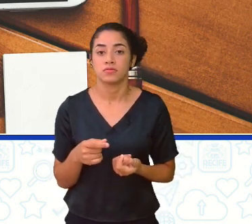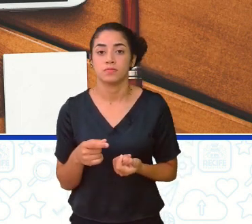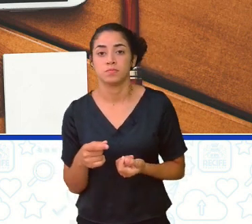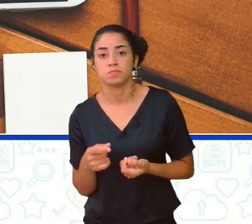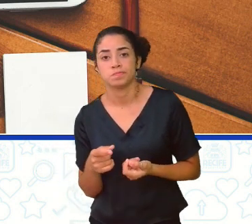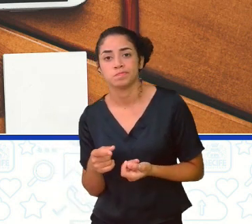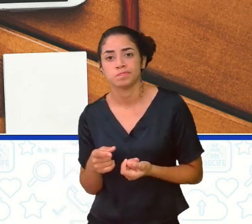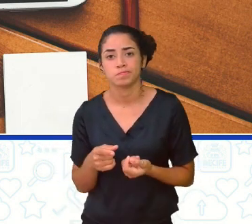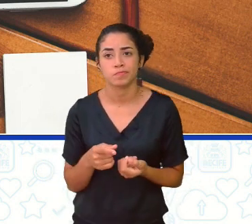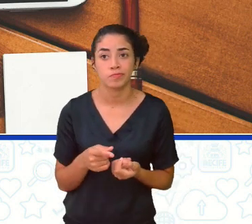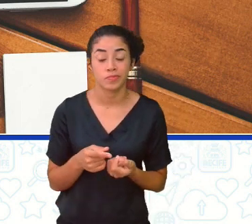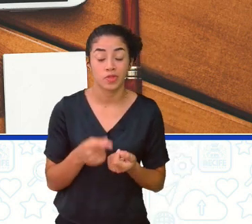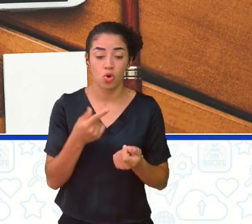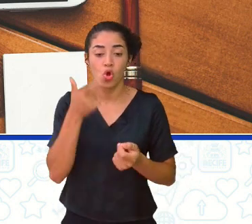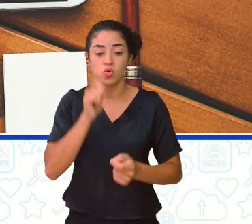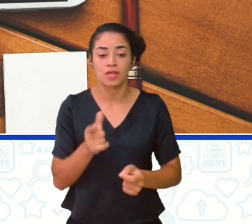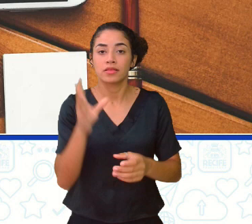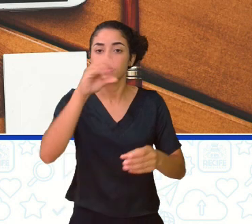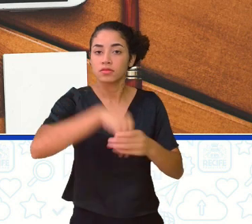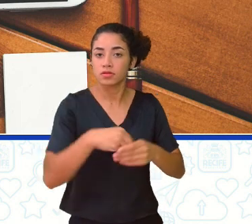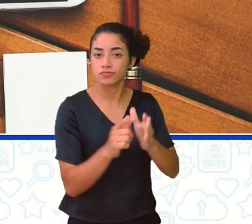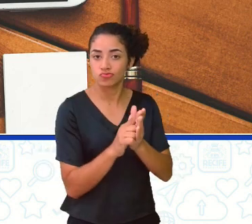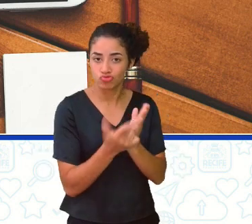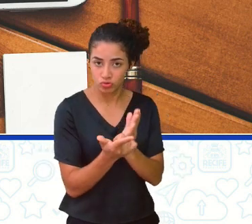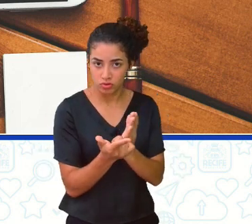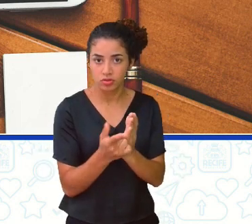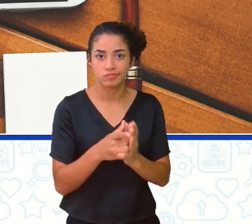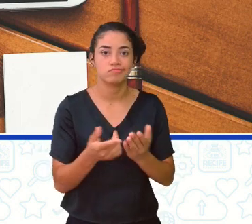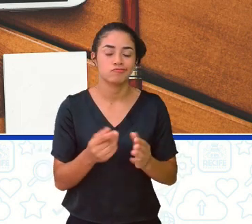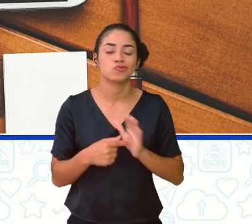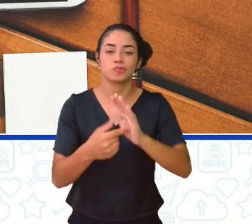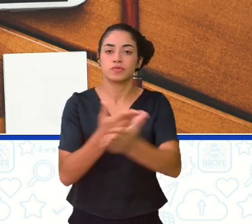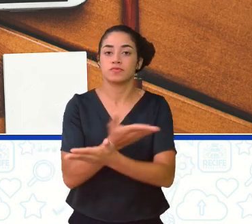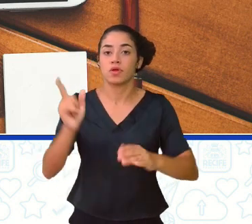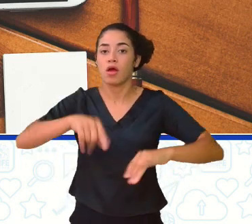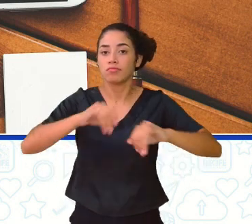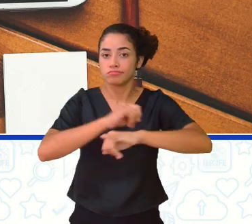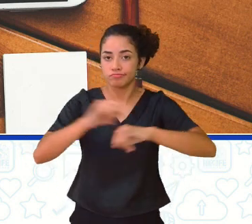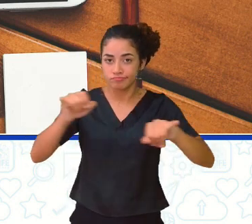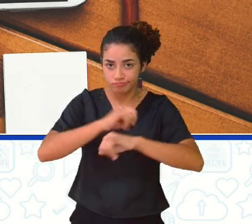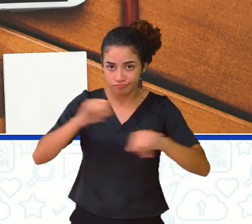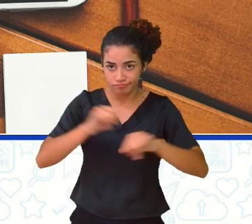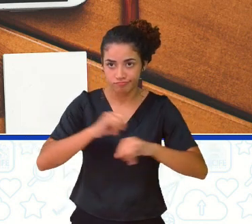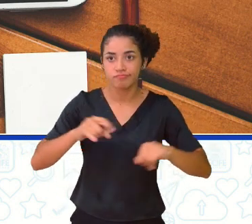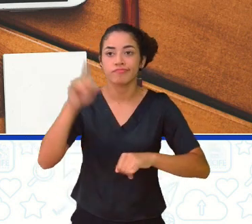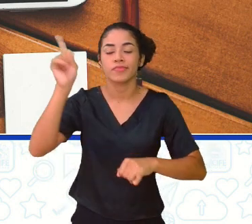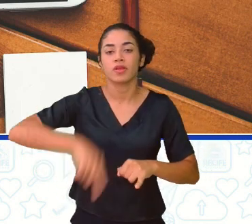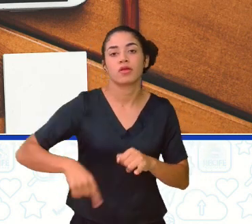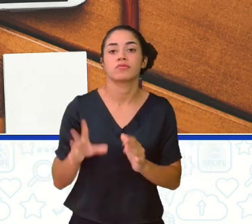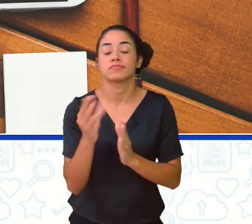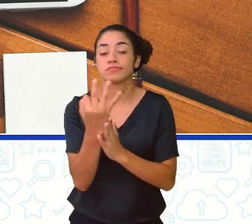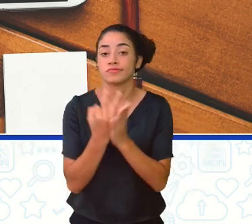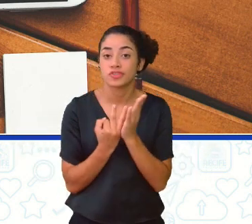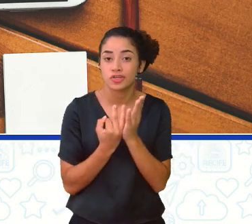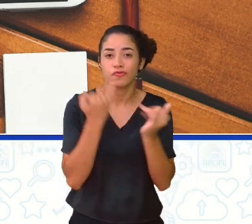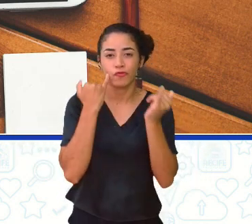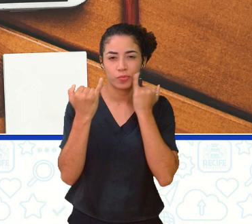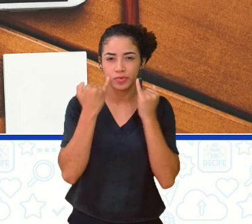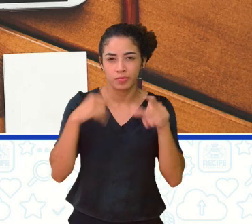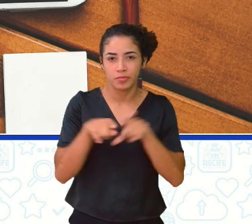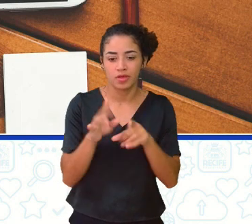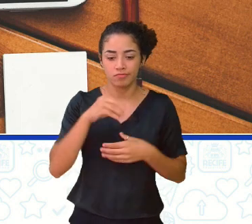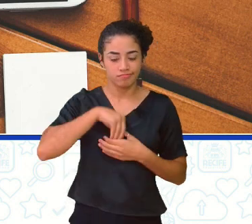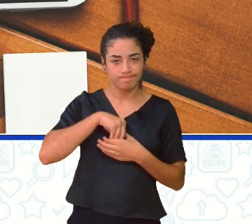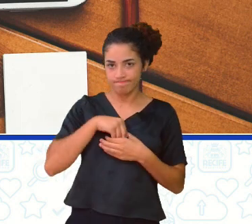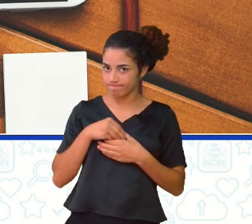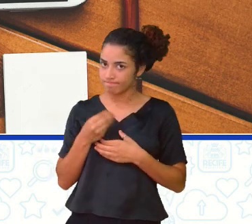difundidos, né, pelo meio do jornal. Então, eu trouxe a notícia, né, que é um texto informativo e impessoal, trata de assuntos